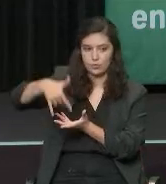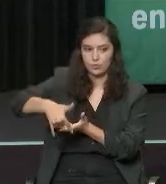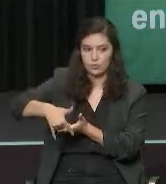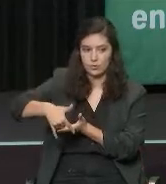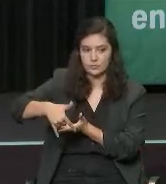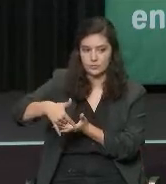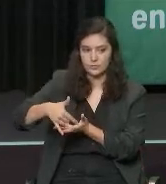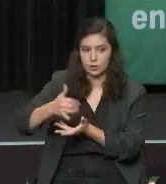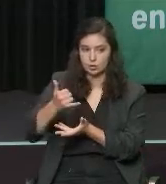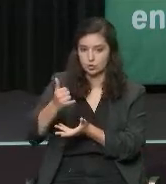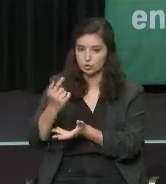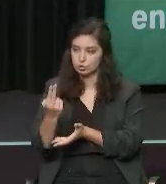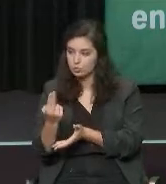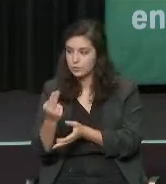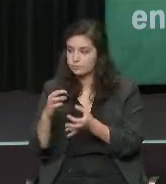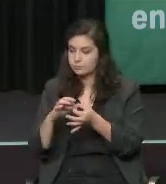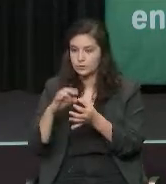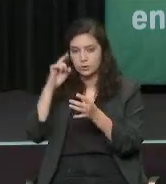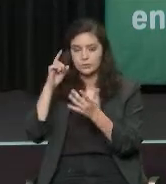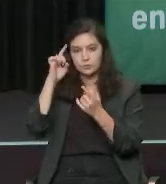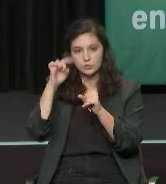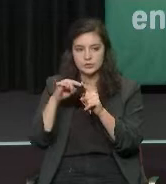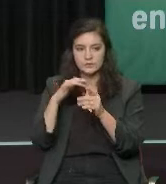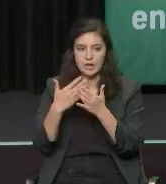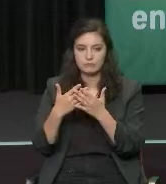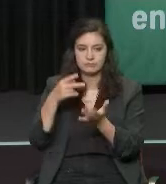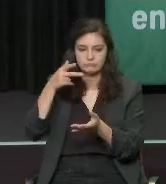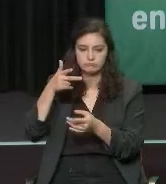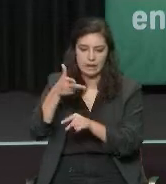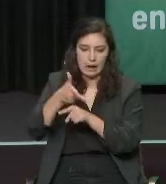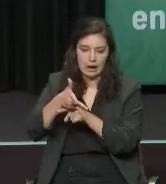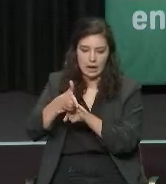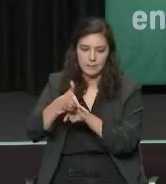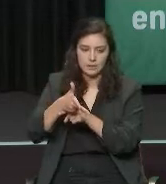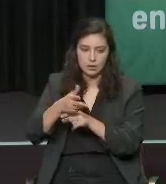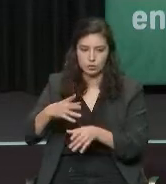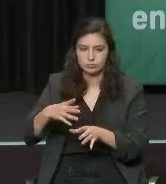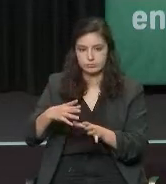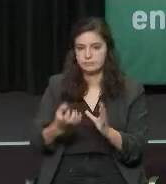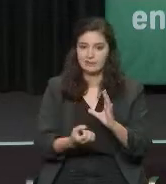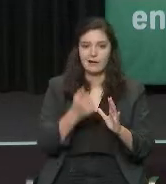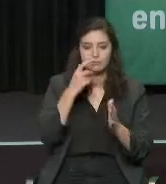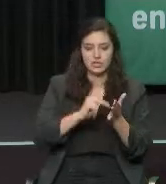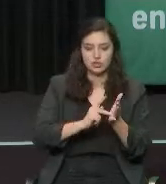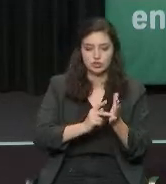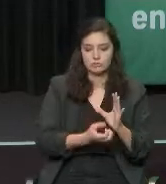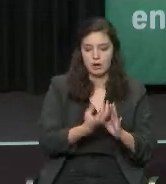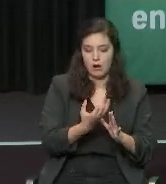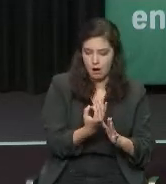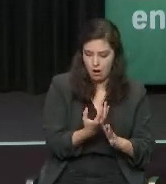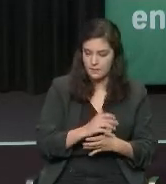Satellite Cube, que irá permitir uma câmara de alta